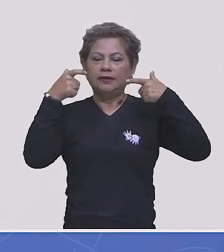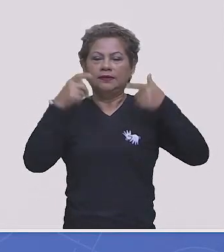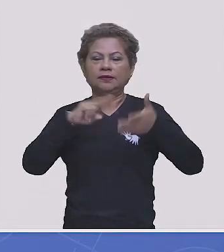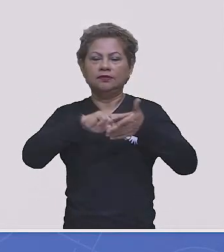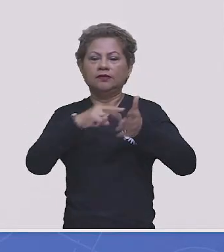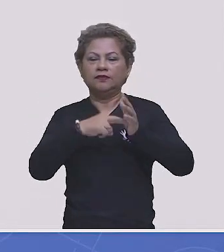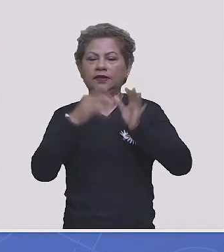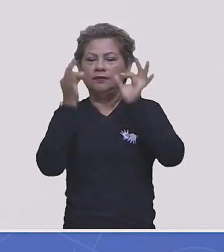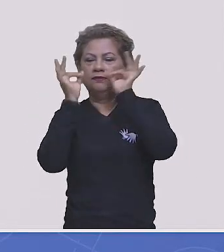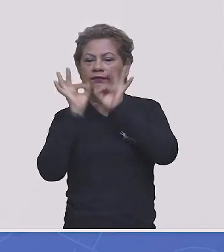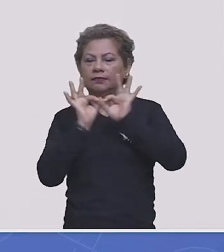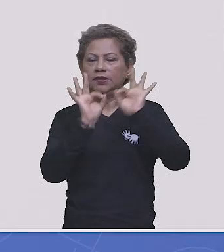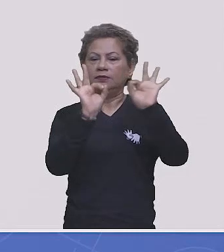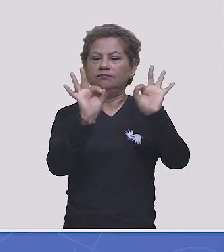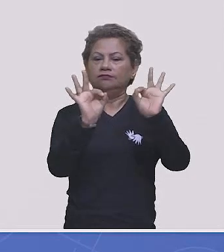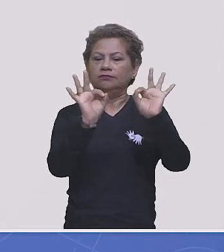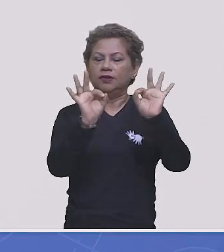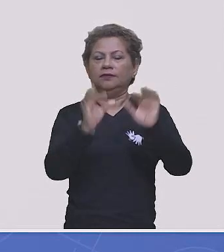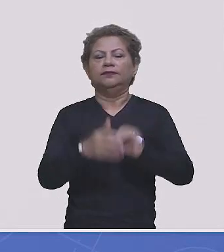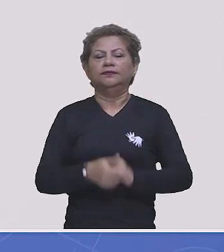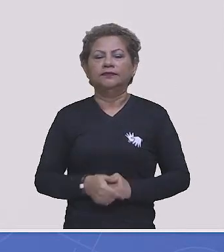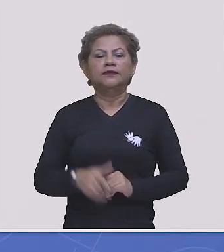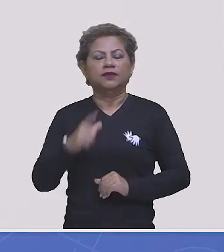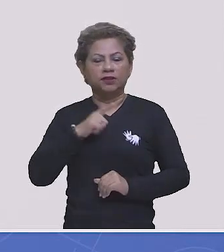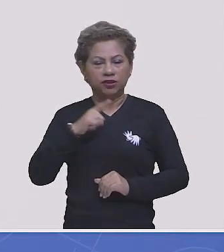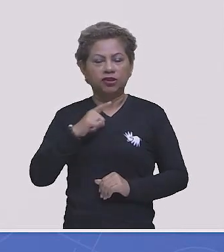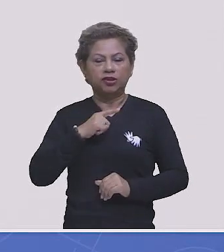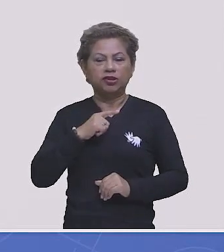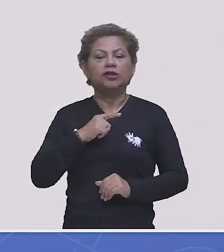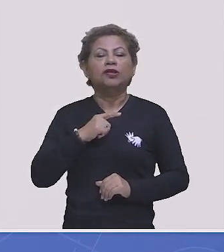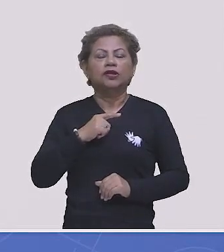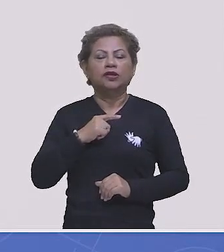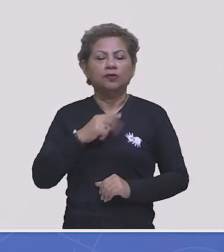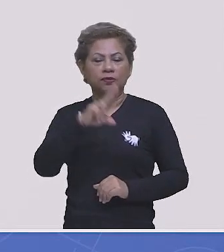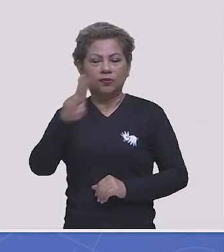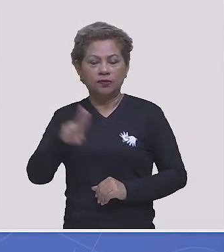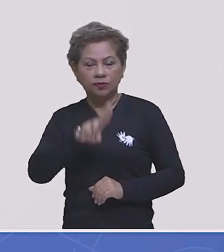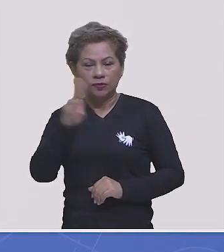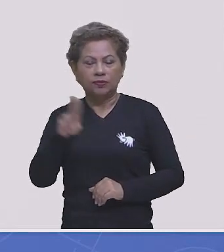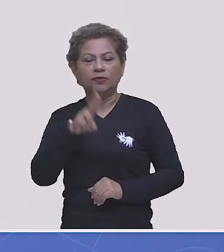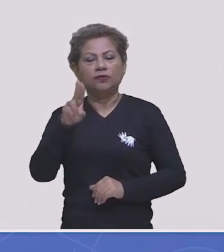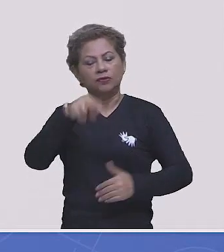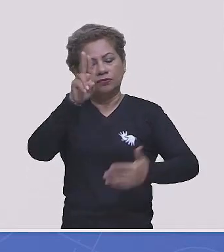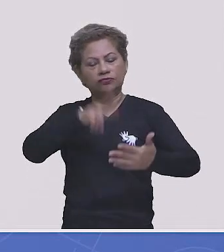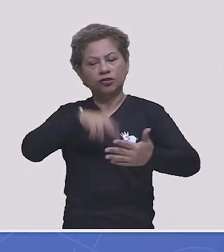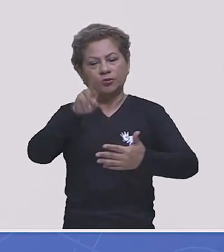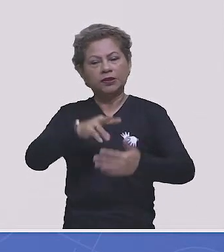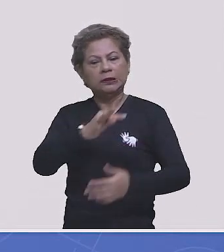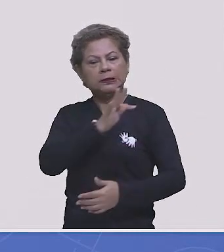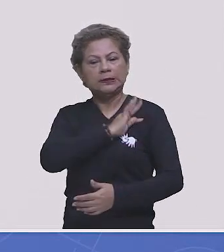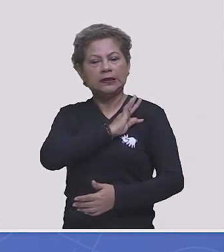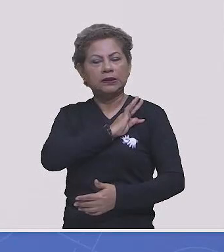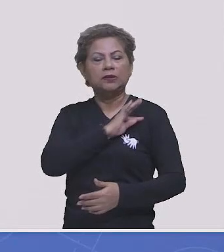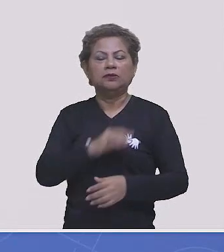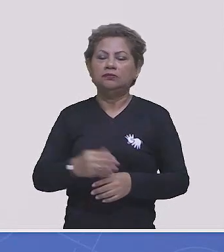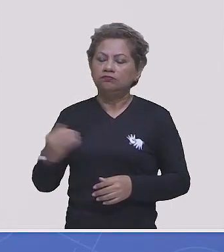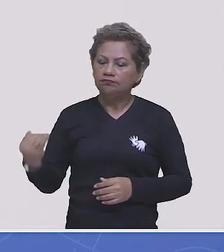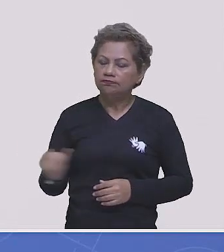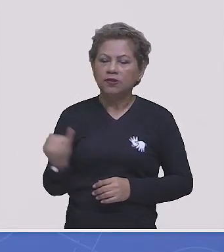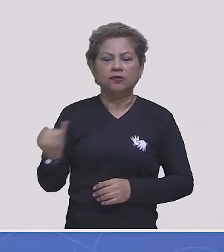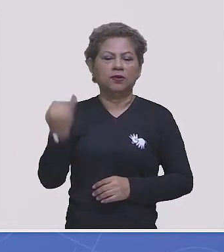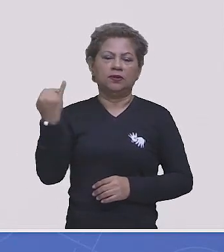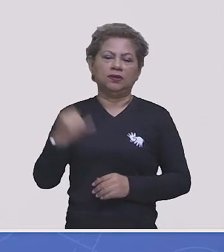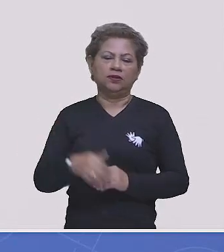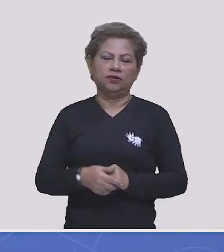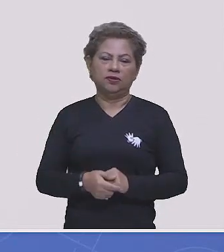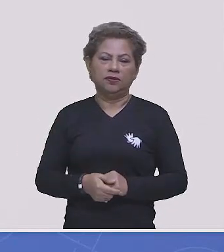frente. Né? Então, eles tinham essa técnica, que é a lei da frontalidade, que eles acreditavam que eles